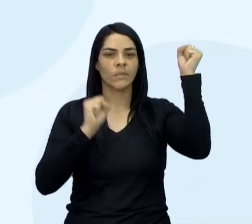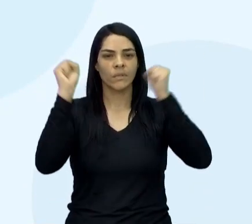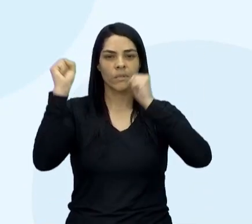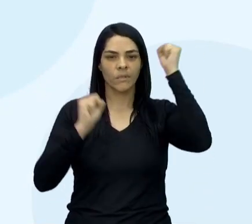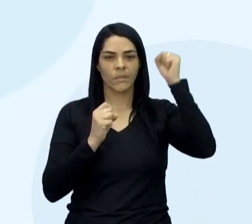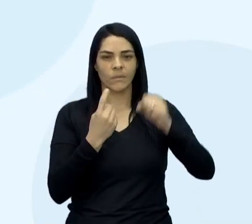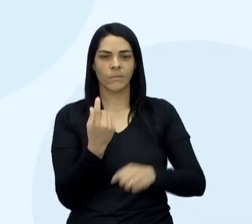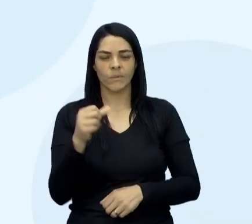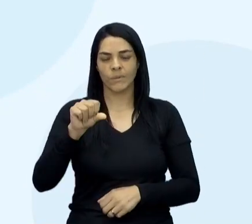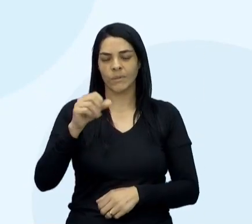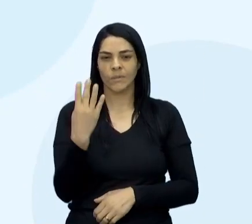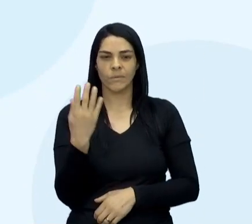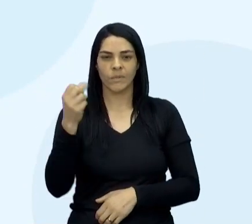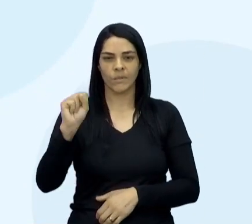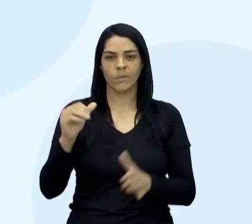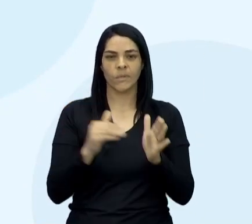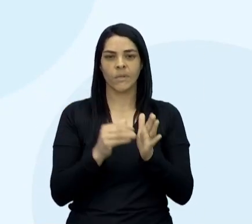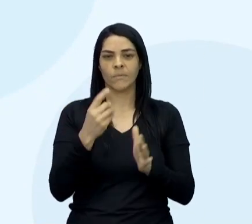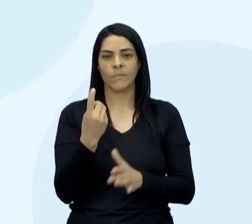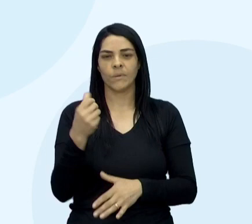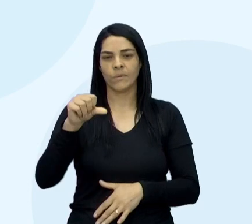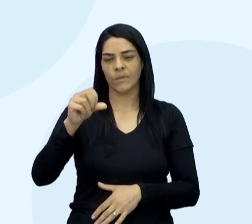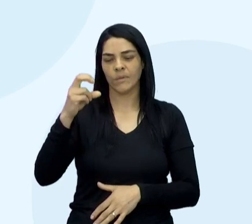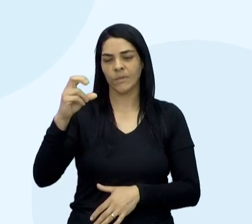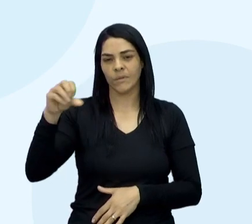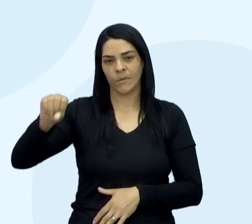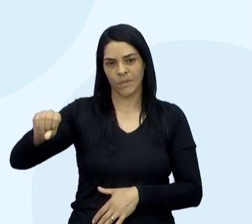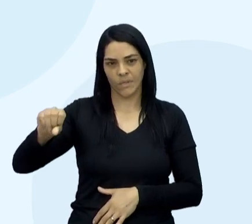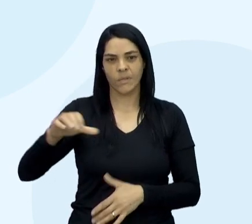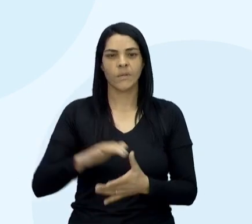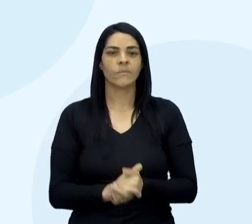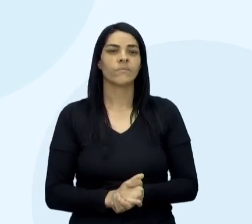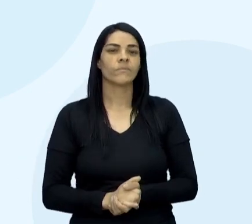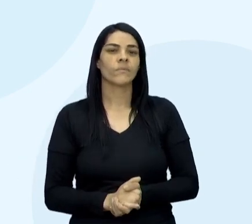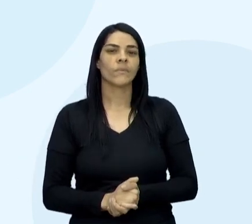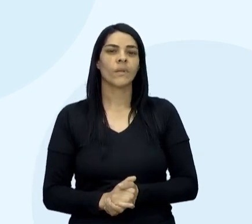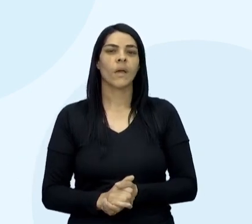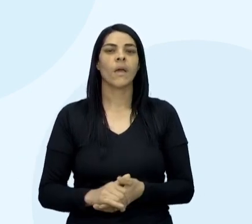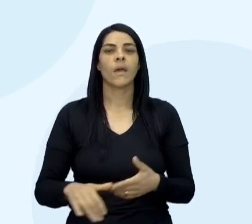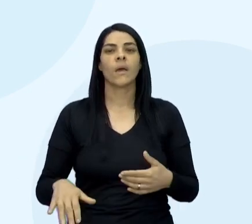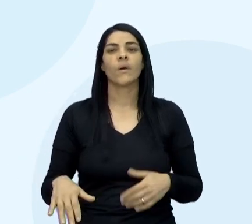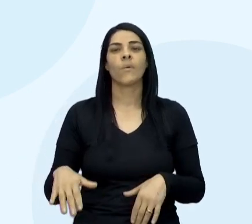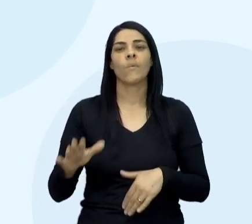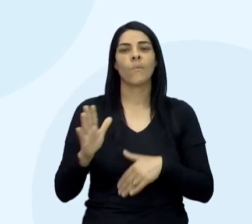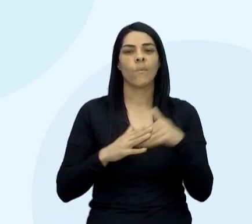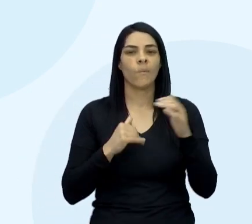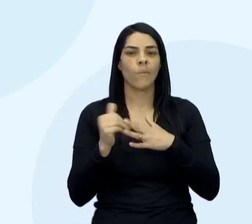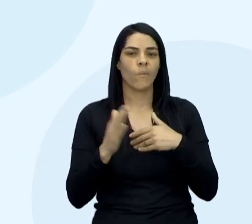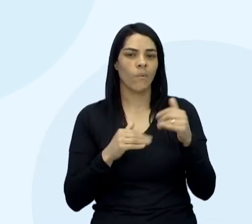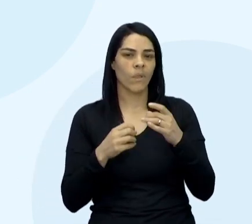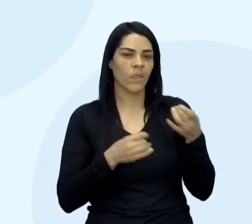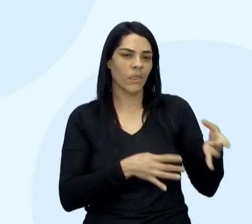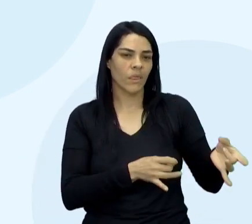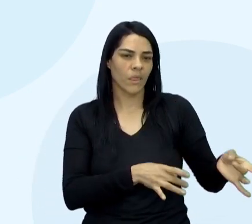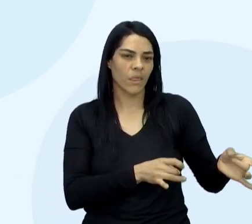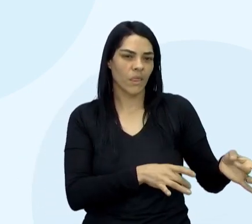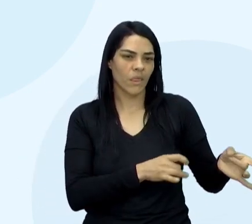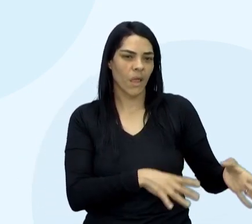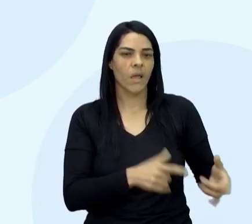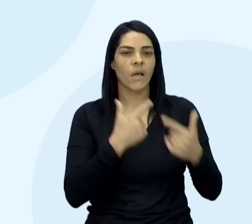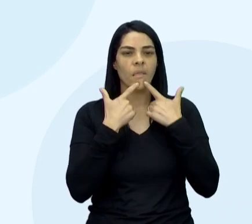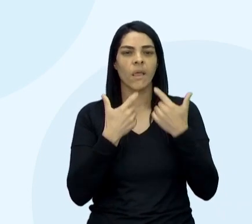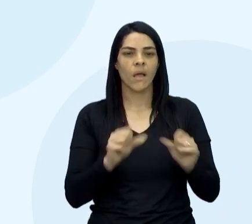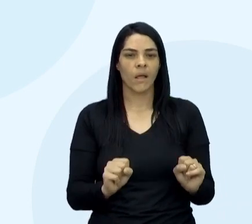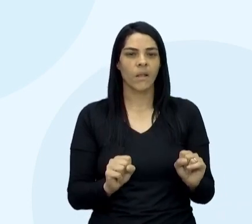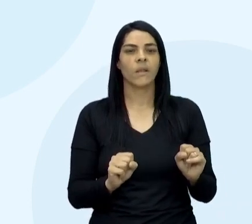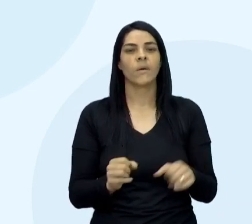a ideia de tratar temas brasileiros com a técnica e a linguagem do melhor cinema mundial seduz empresários e banqueiros paulistas, que se associam